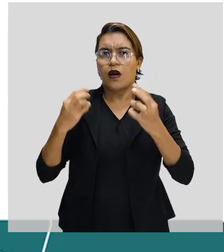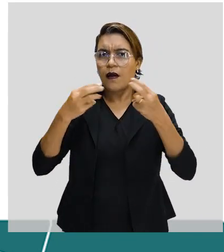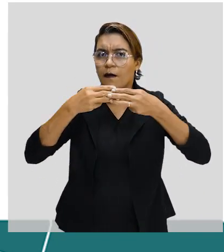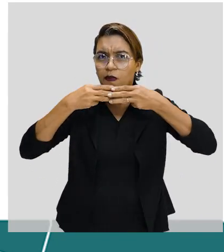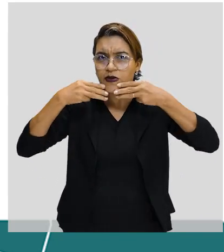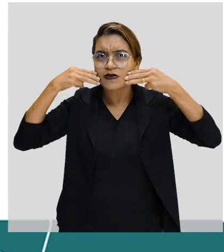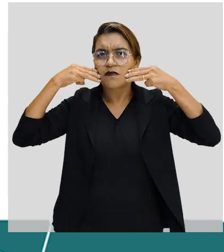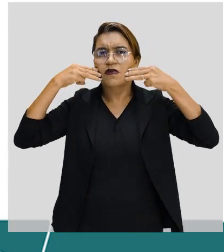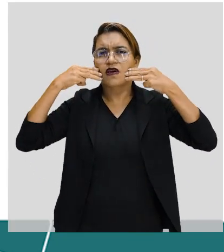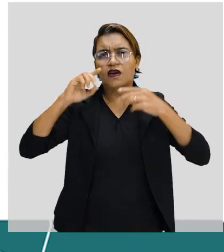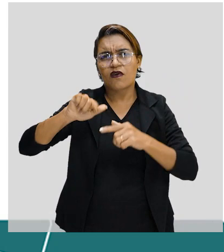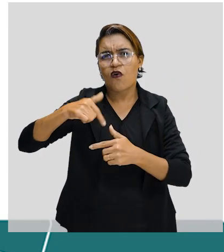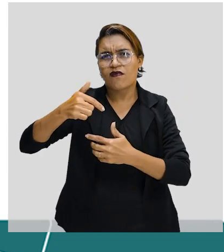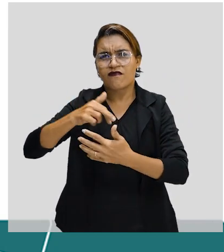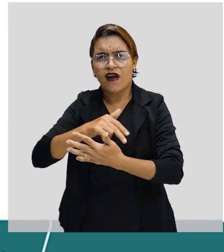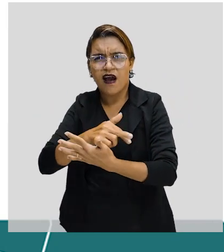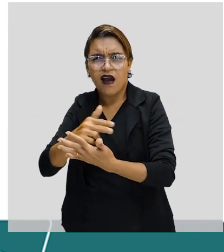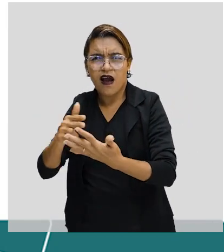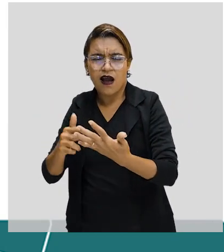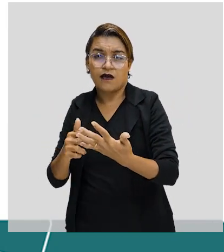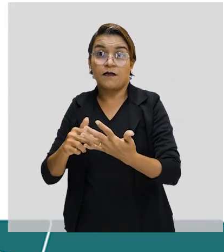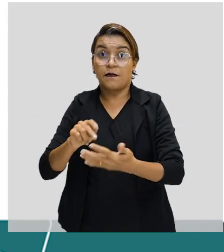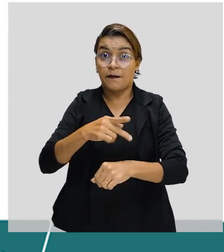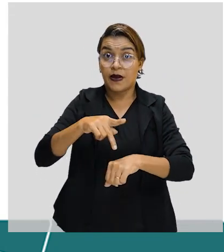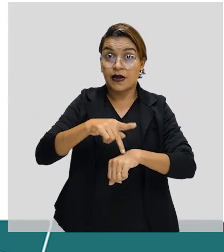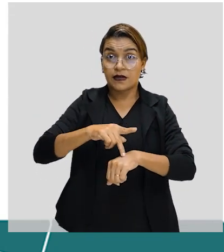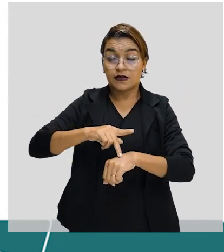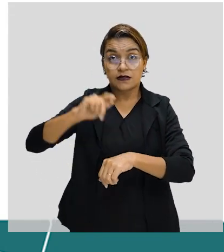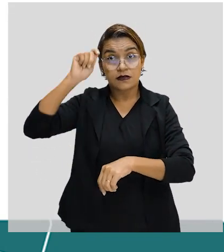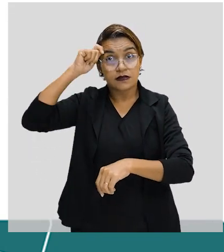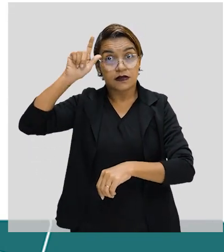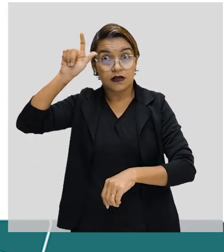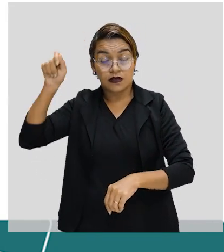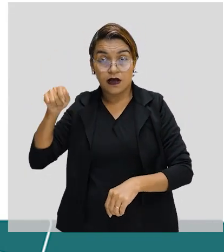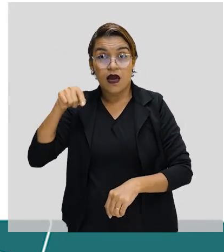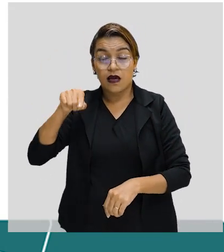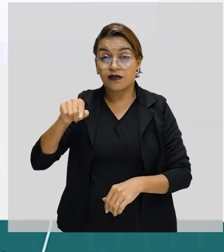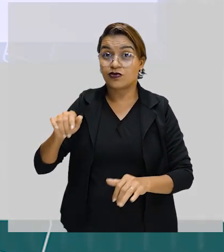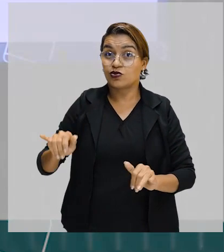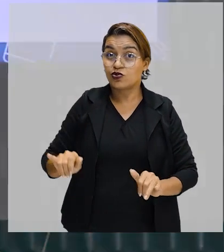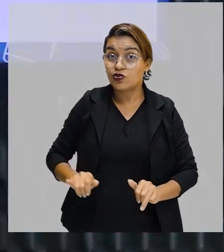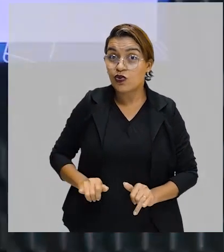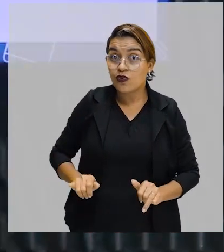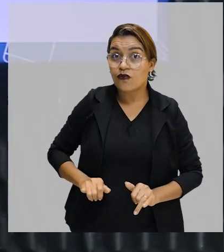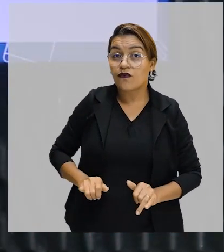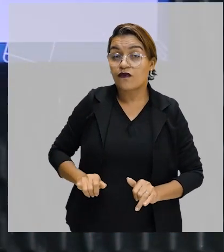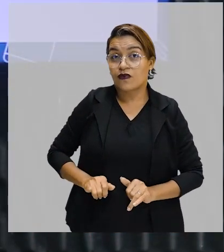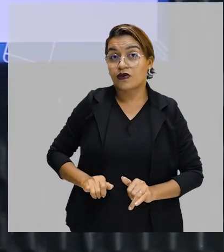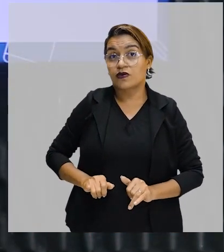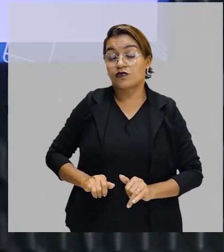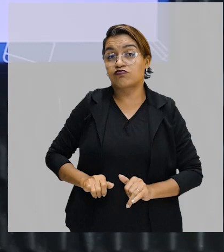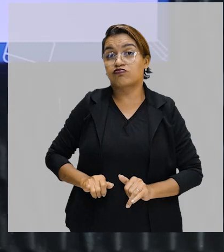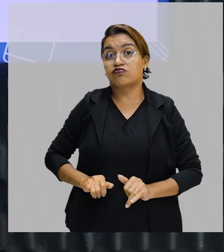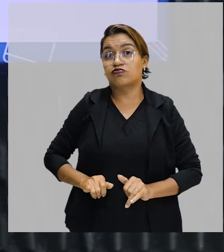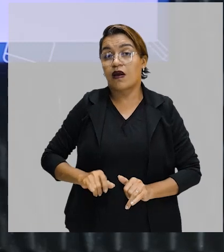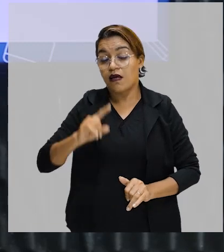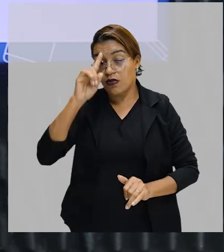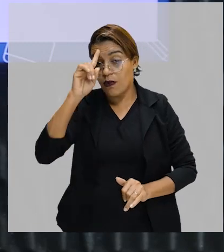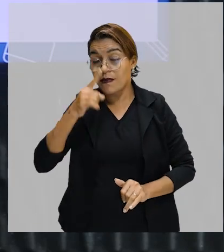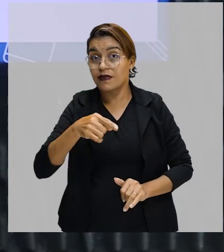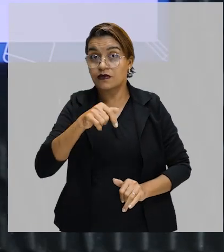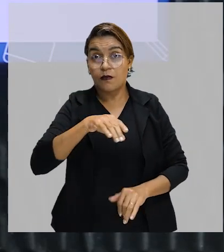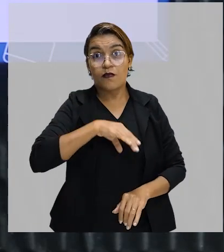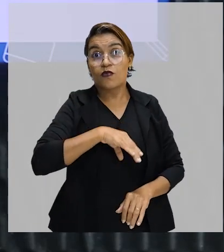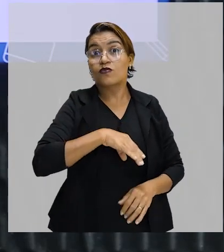Portal príncipe tal esses países eles sofreram dominação Portuguesa e por muito